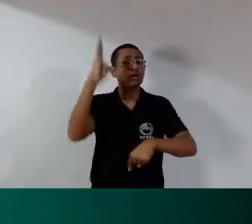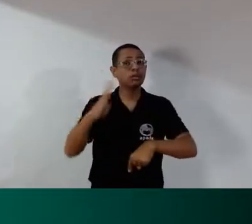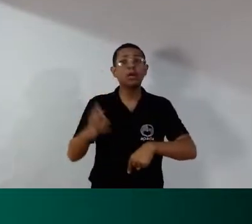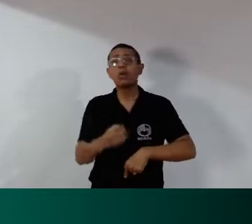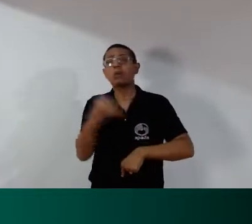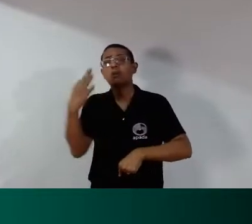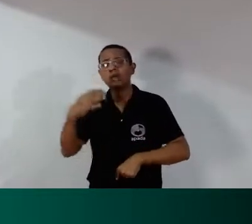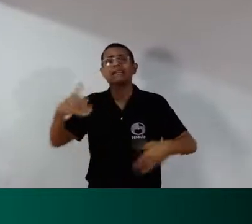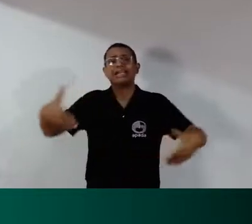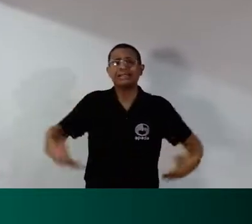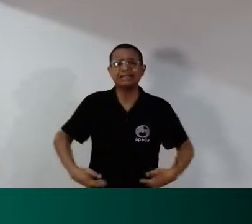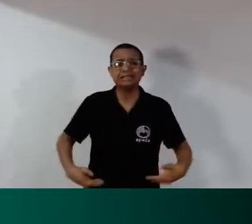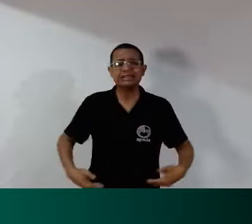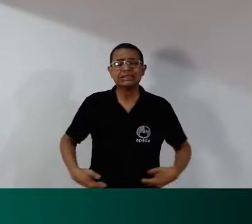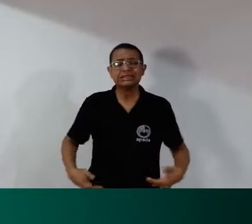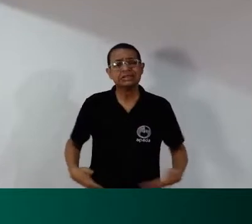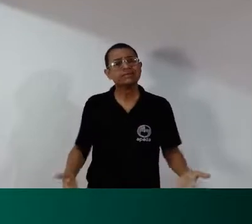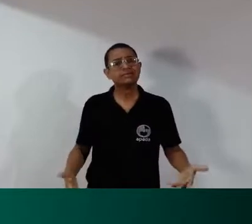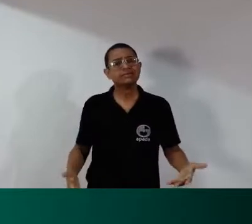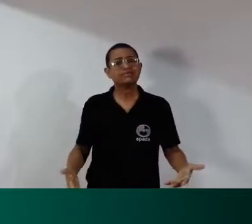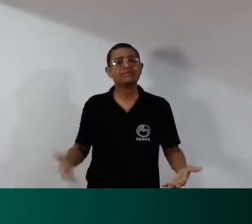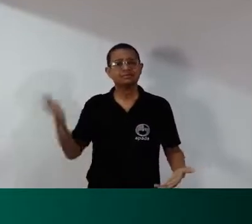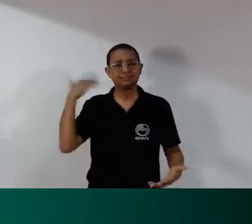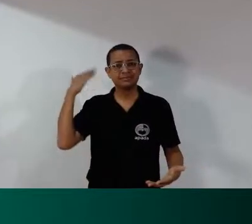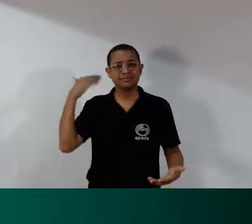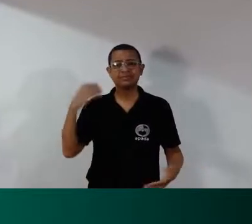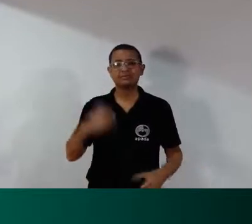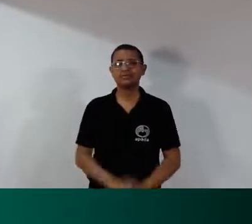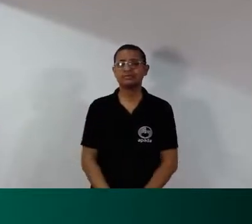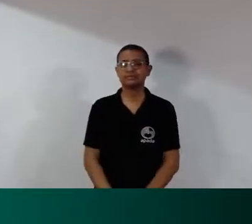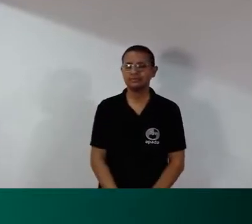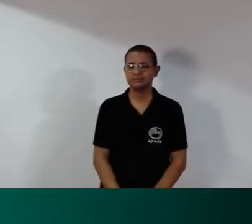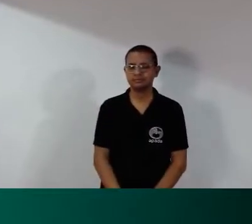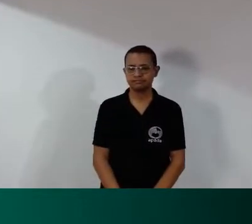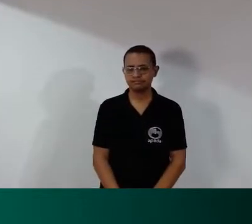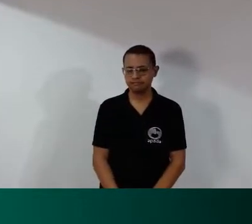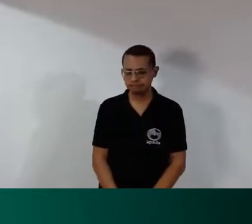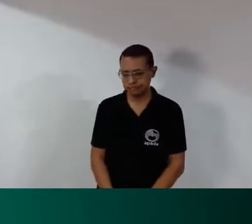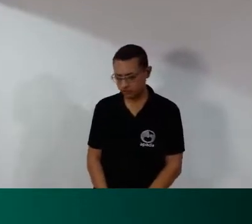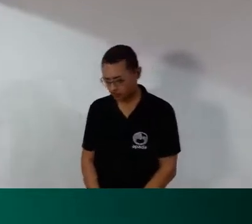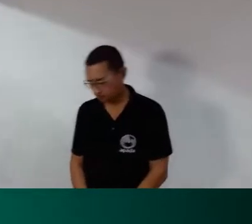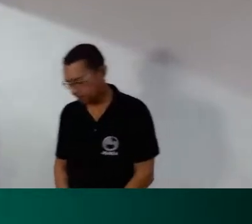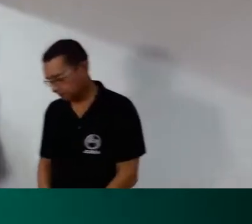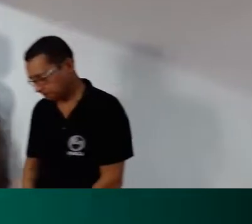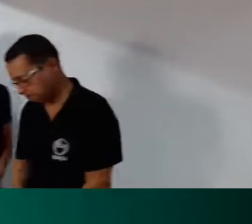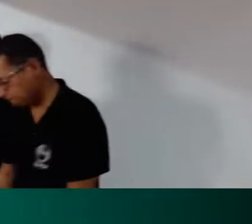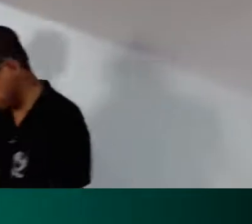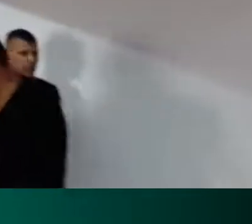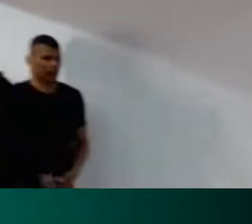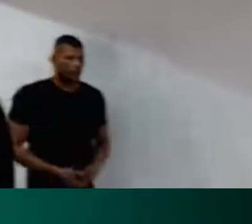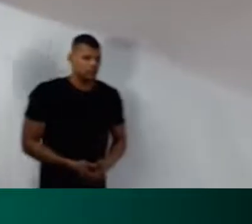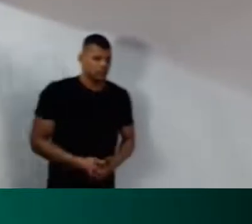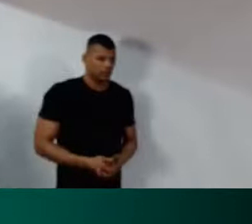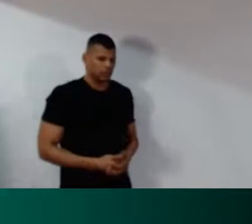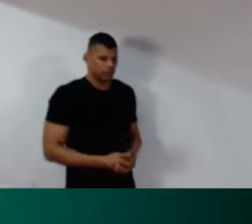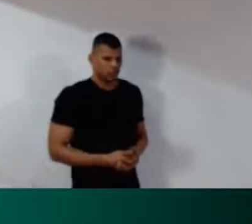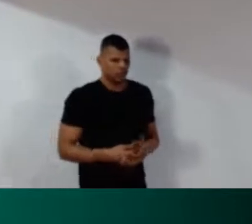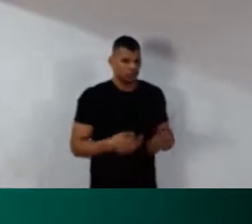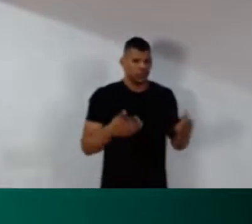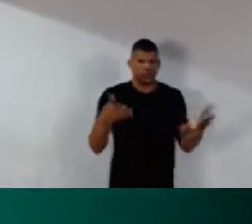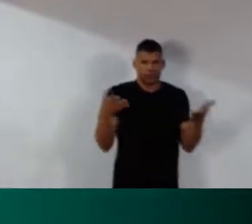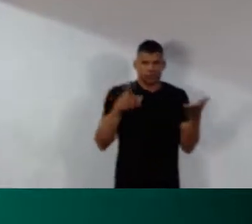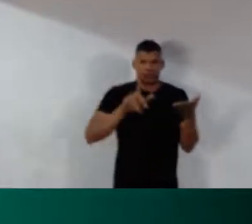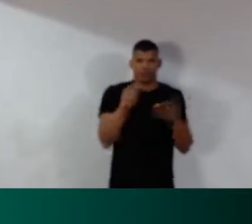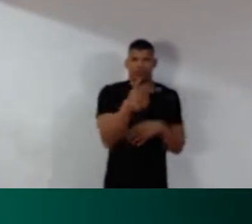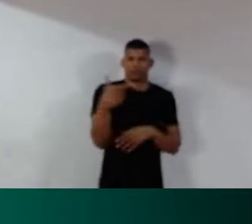governo Lula que se erradicou a fome entre ação no Brasil e a gente chegou agora em 2022 em